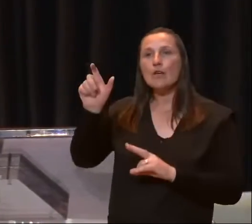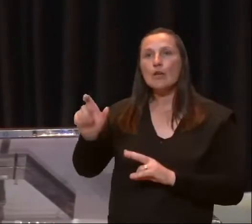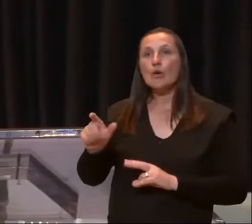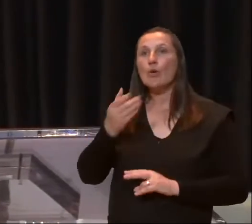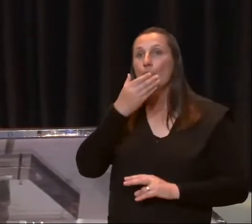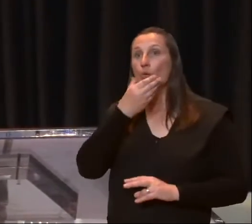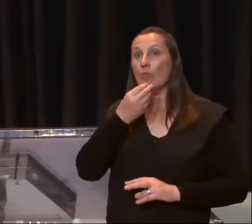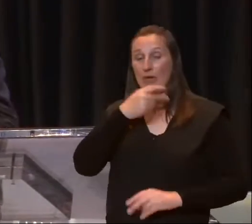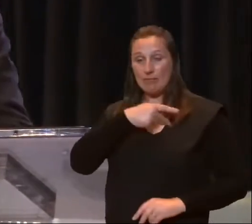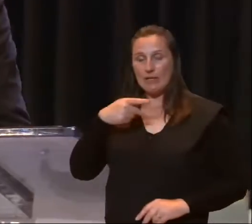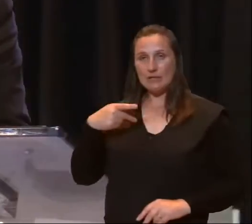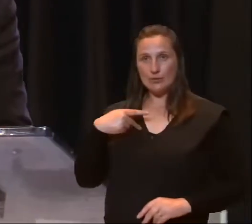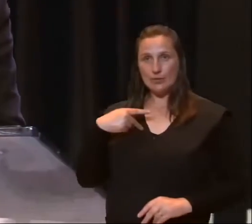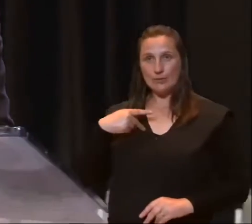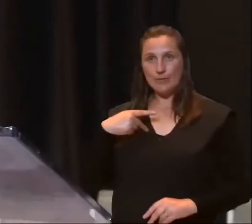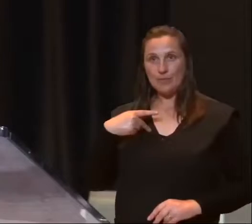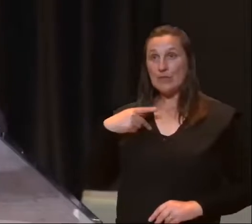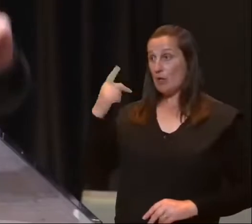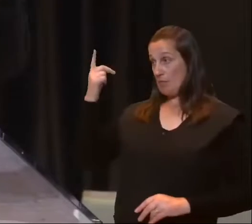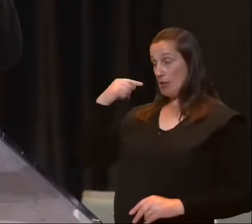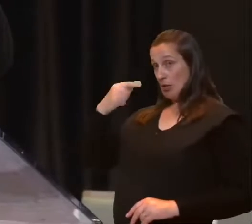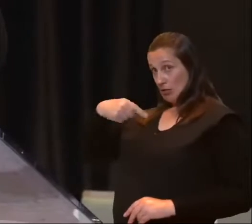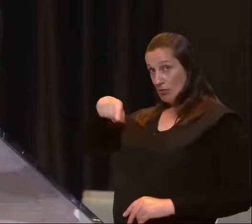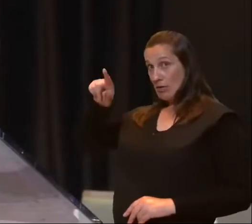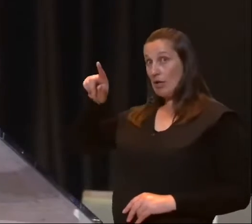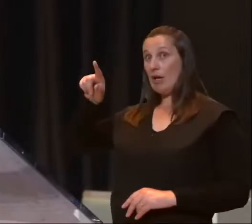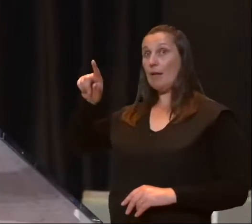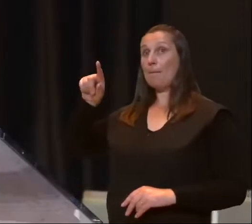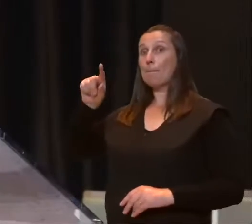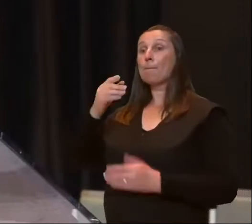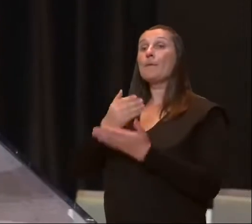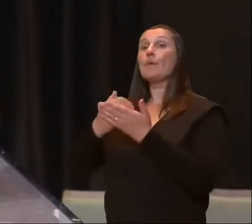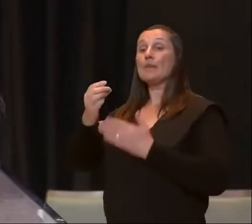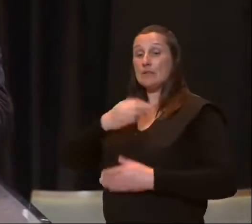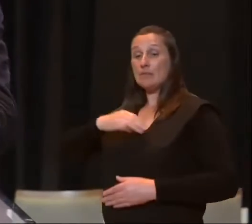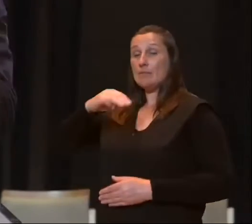Deus o enviou para começar um ministério na cidade mais